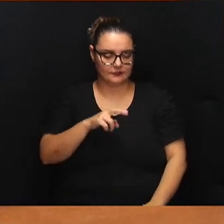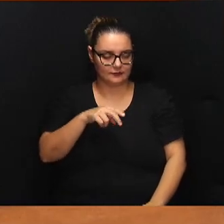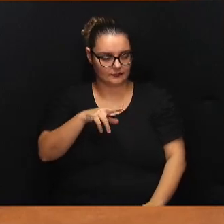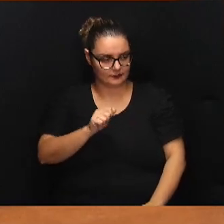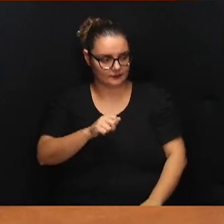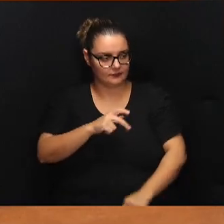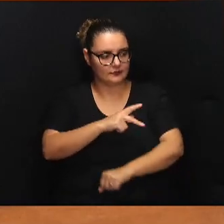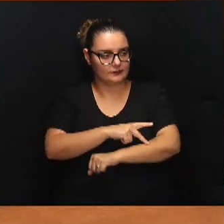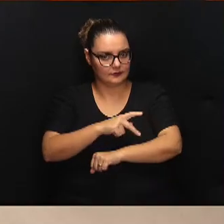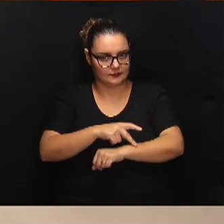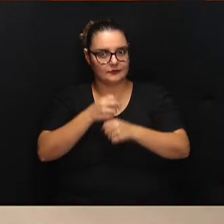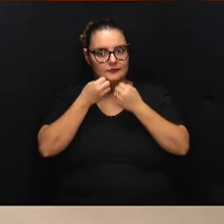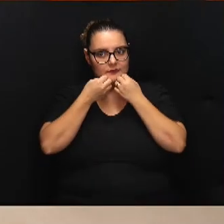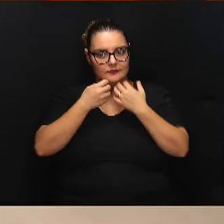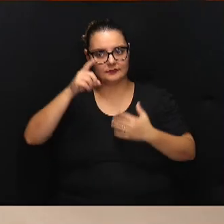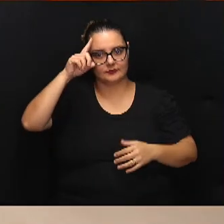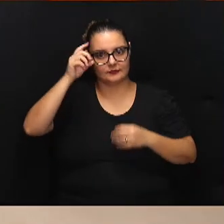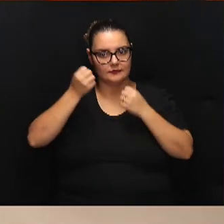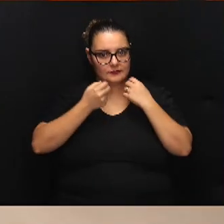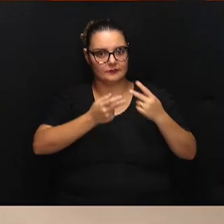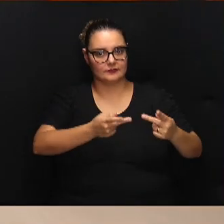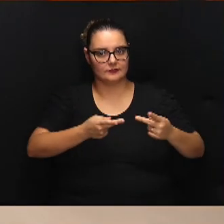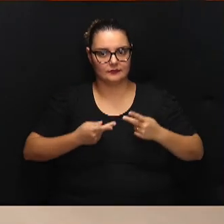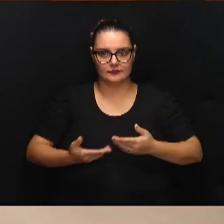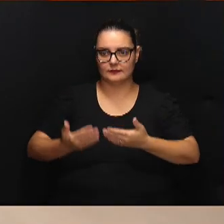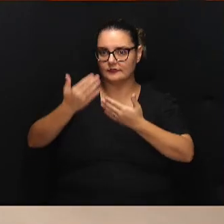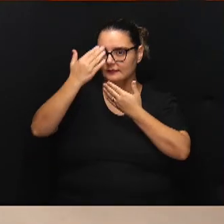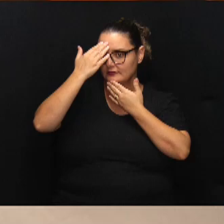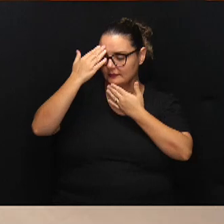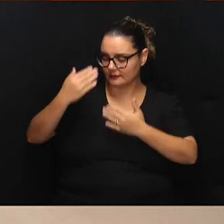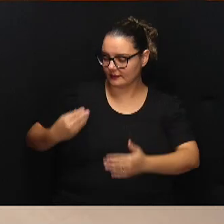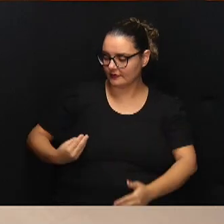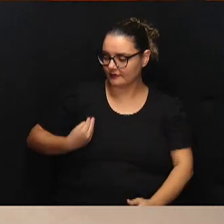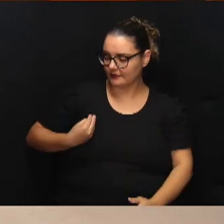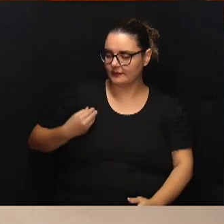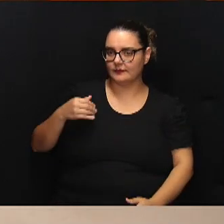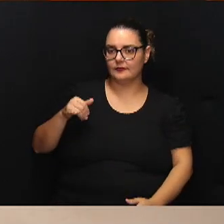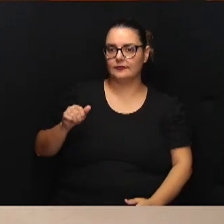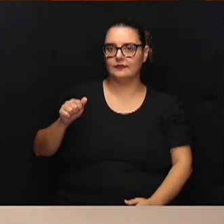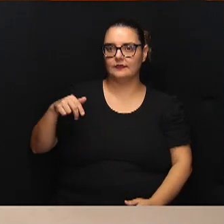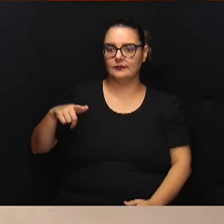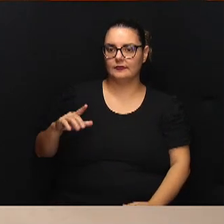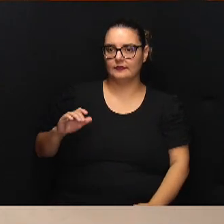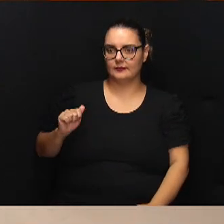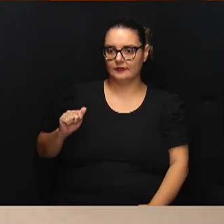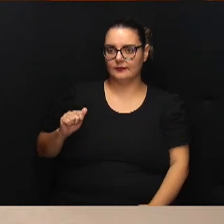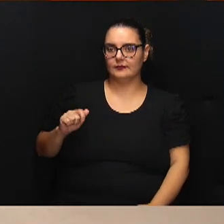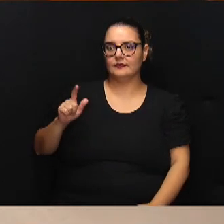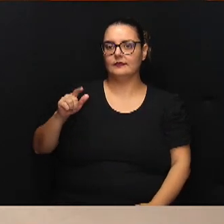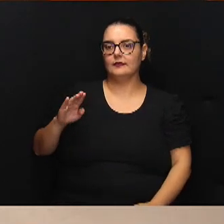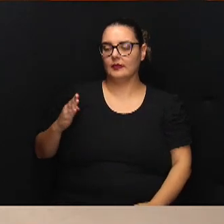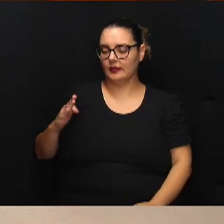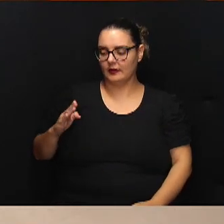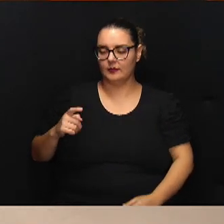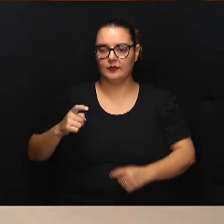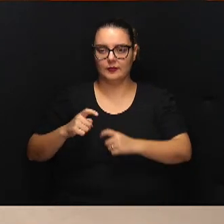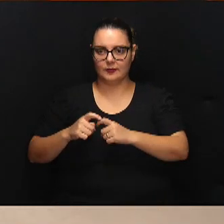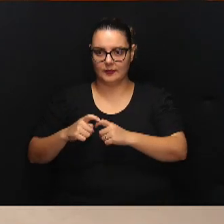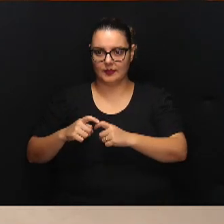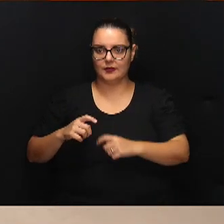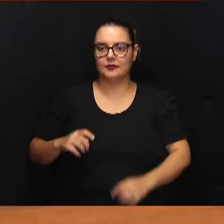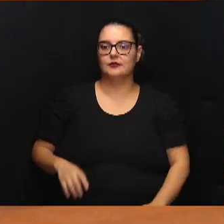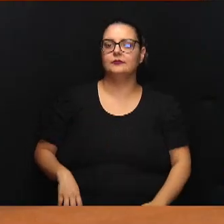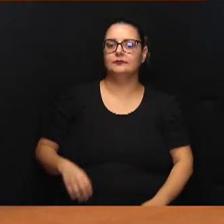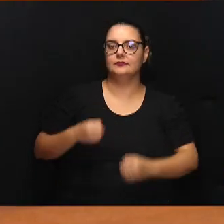pedagoga. Bom dia, muito bem-vinda. Quero agradecer a presença da Ianca Reis, biomédica. Muito bem-vinda